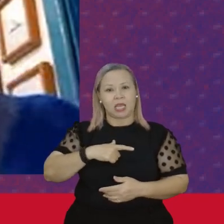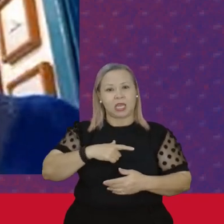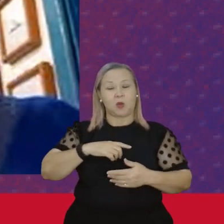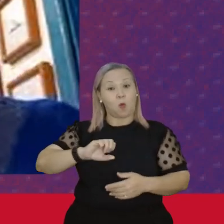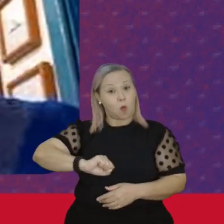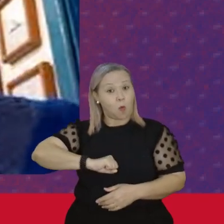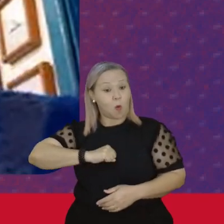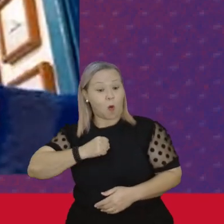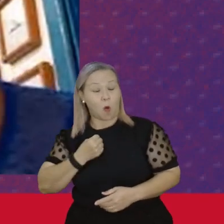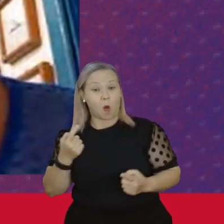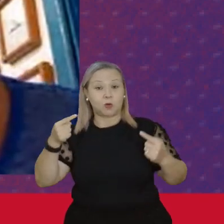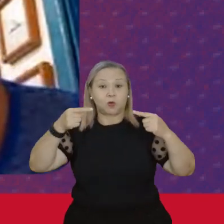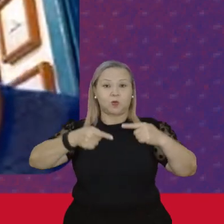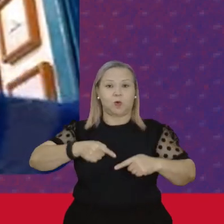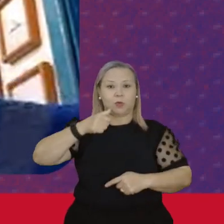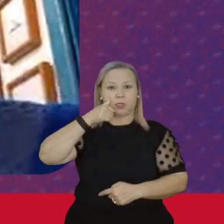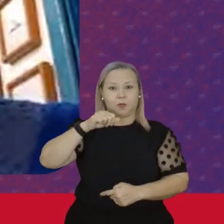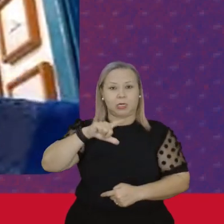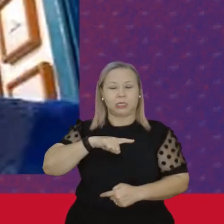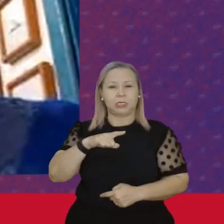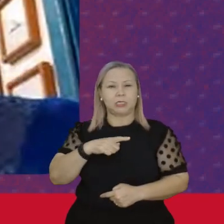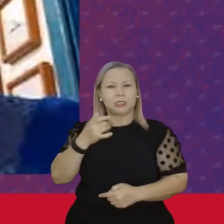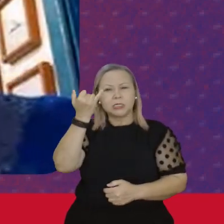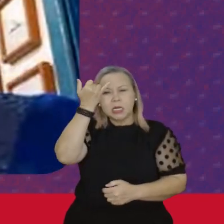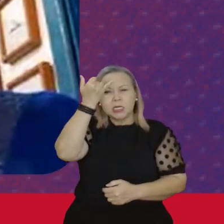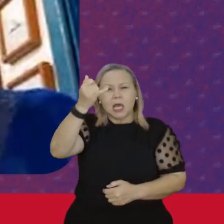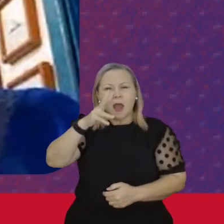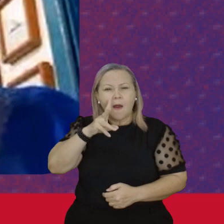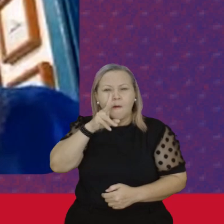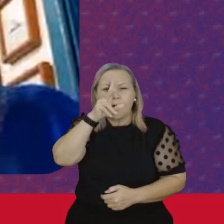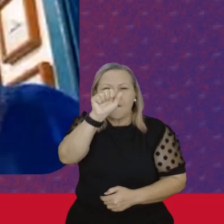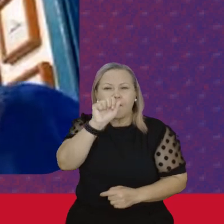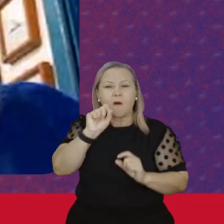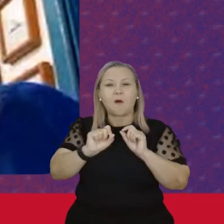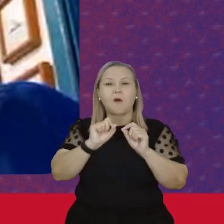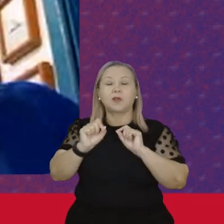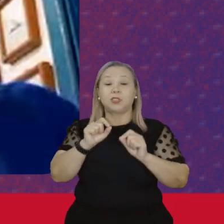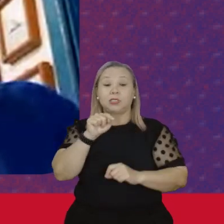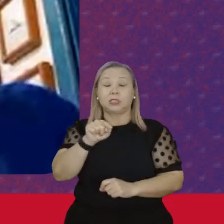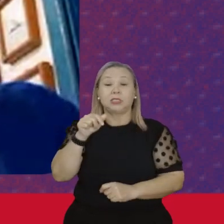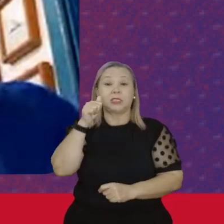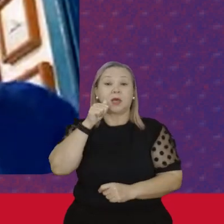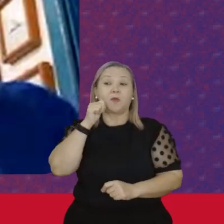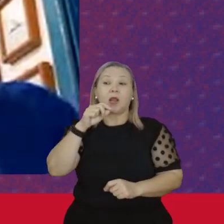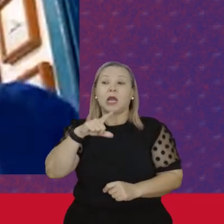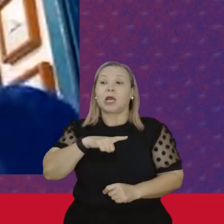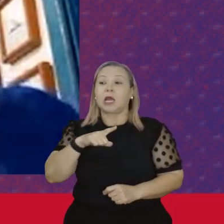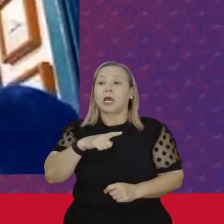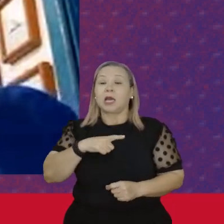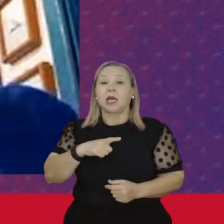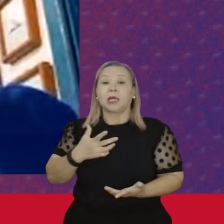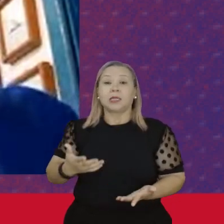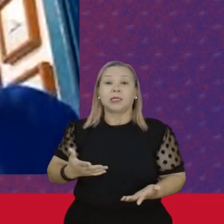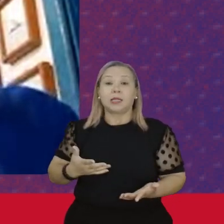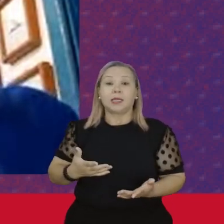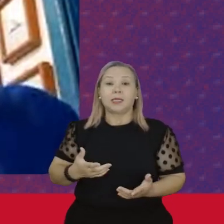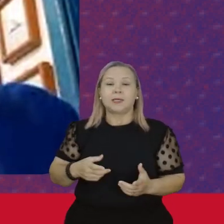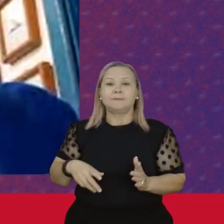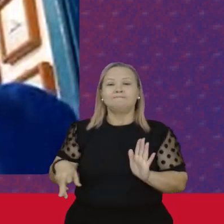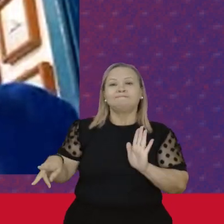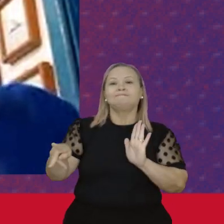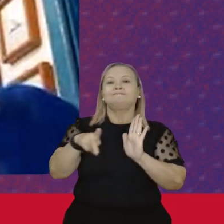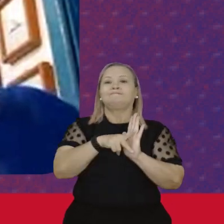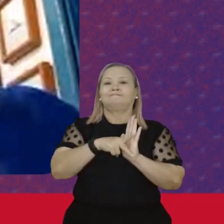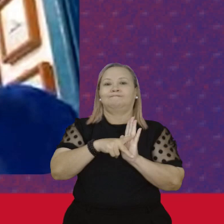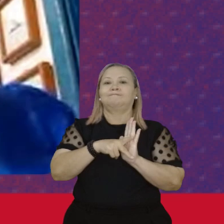ódio contra as mulheres e existe a ideia muito forte de que essa mulher tem que pertencer a um homem, né?